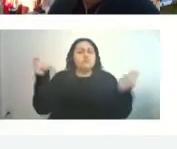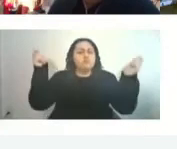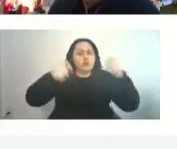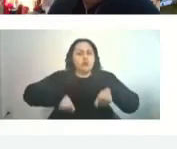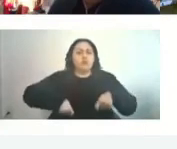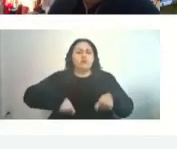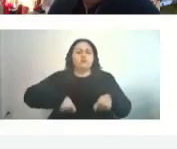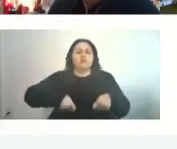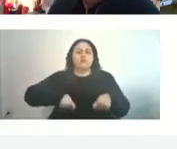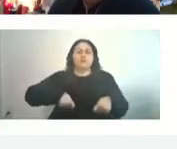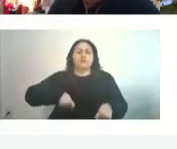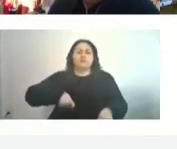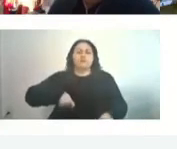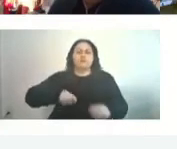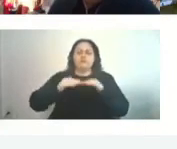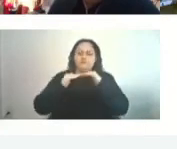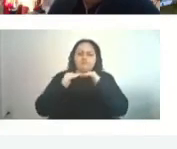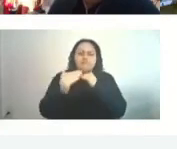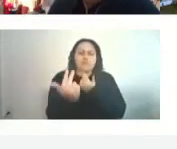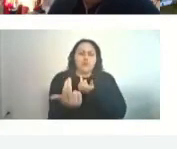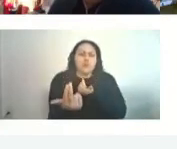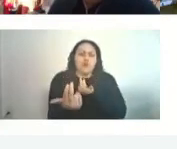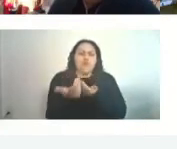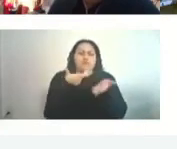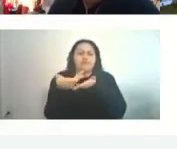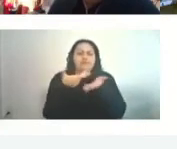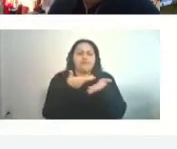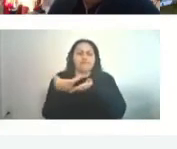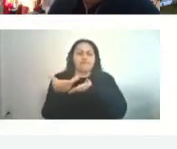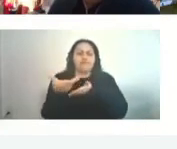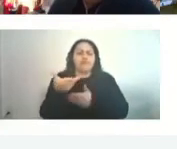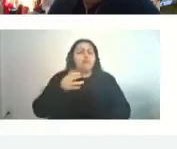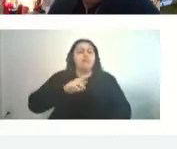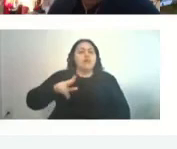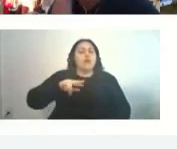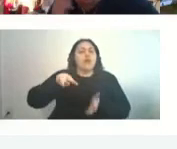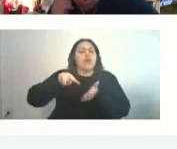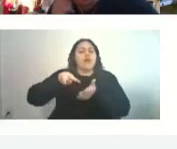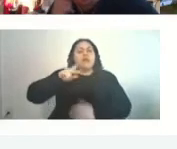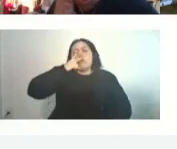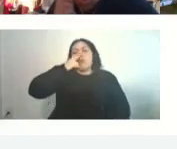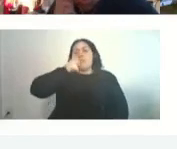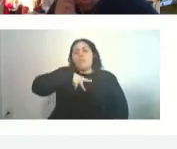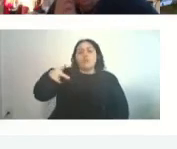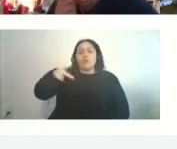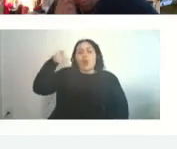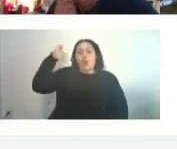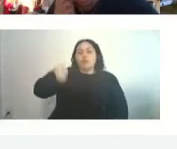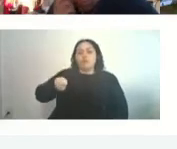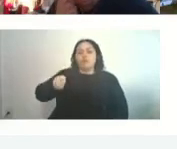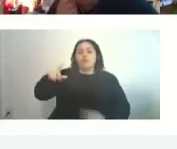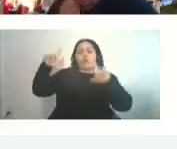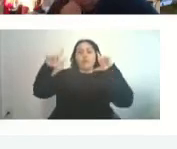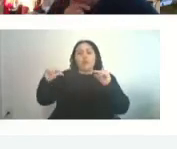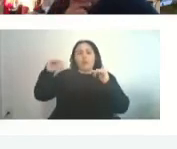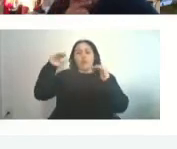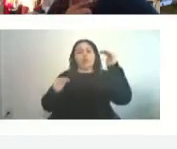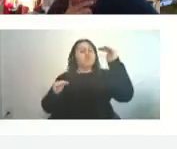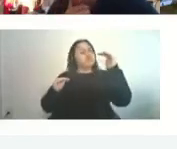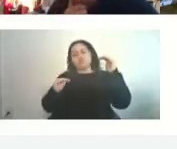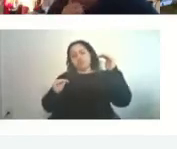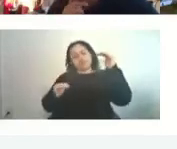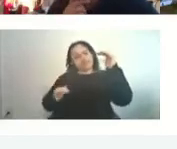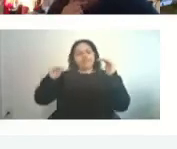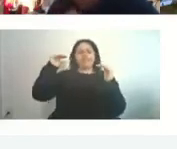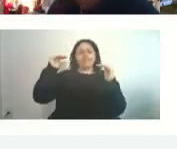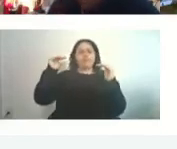partilhadas. Então, não é diminuir a autoridade do professor, mas é tomar essa autoridade numa